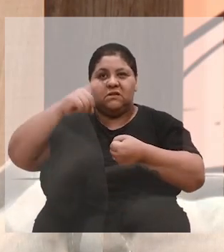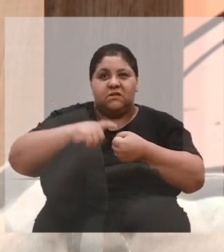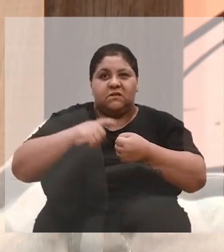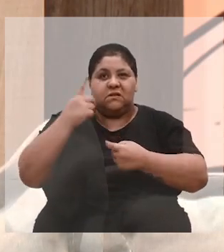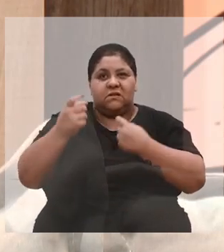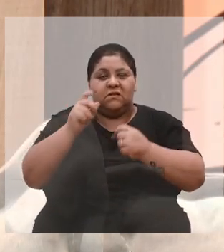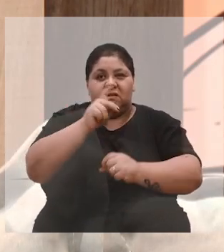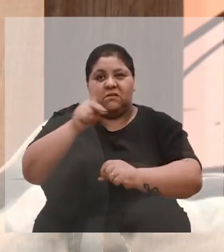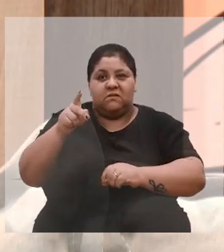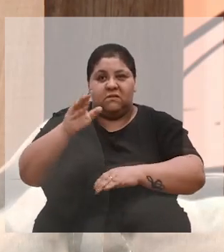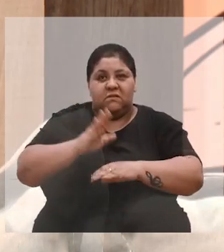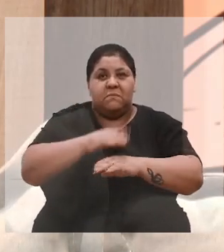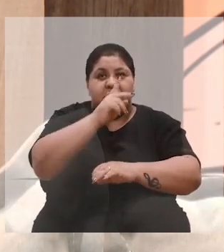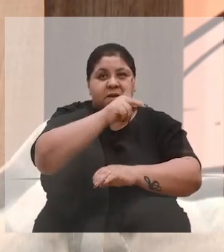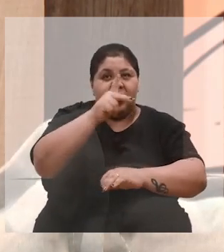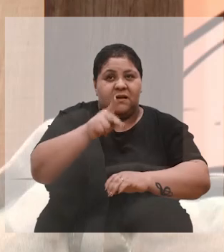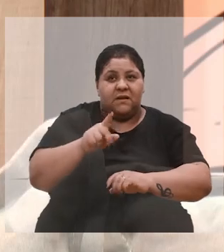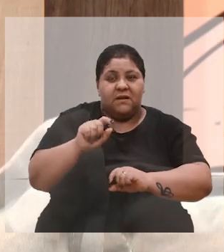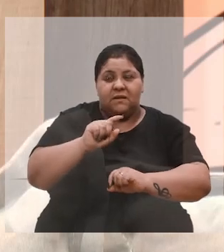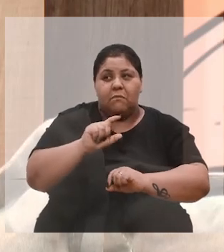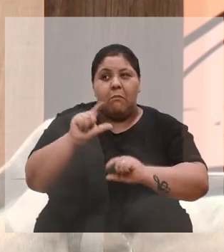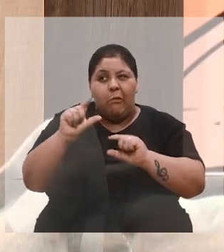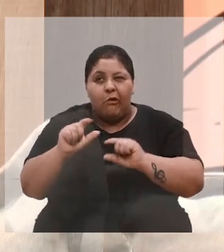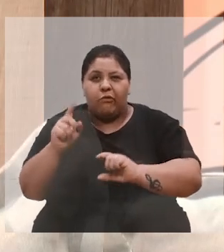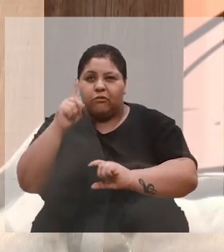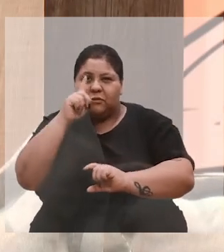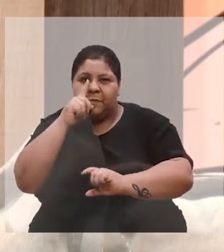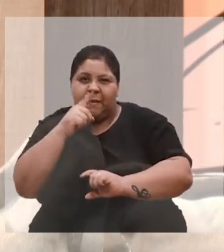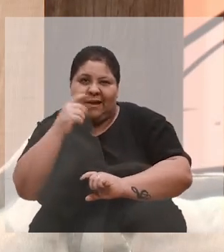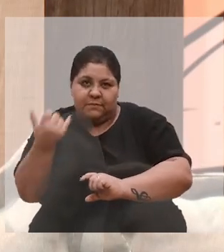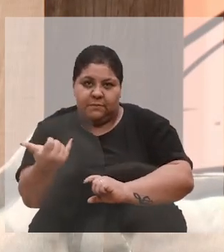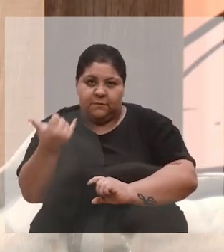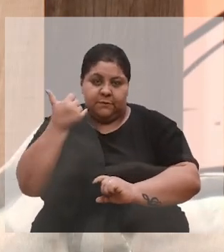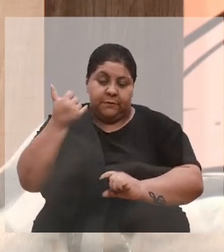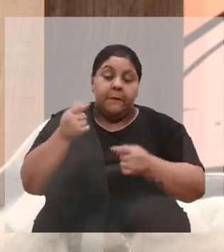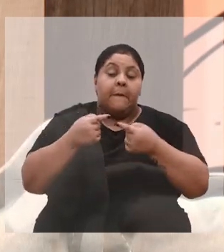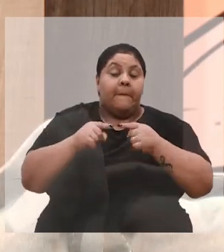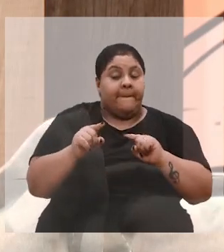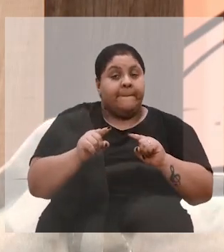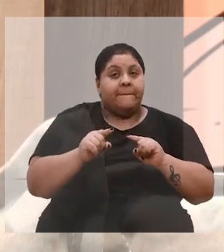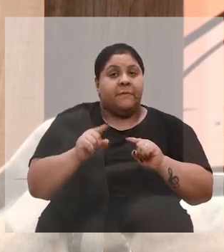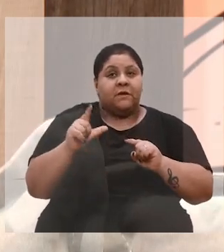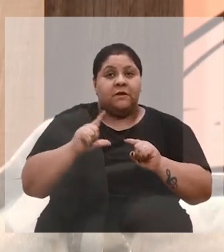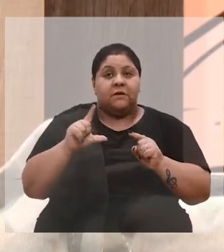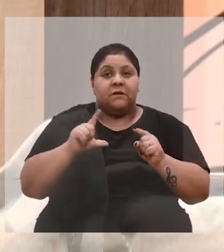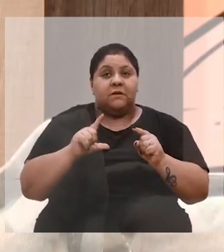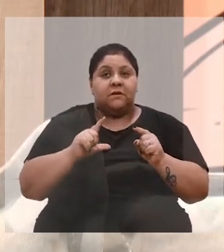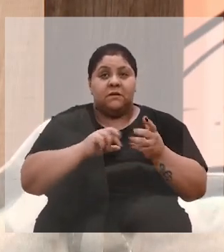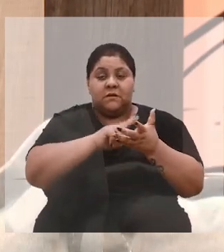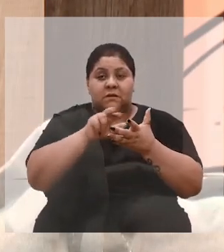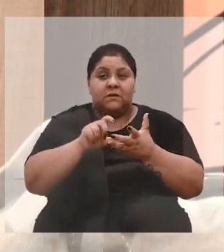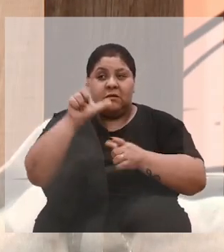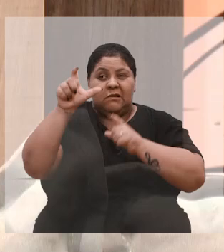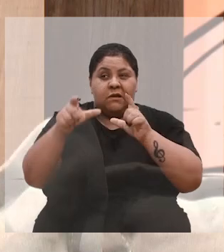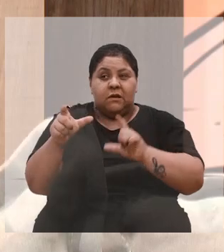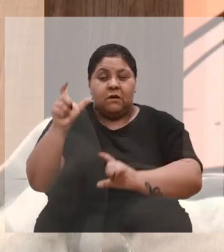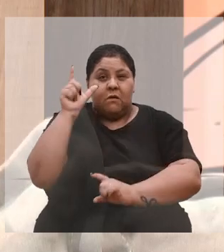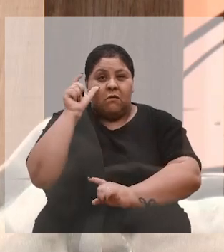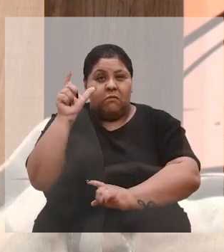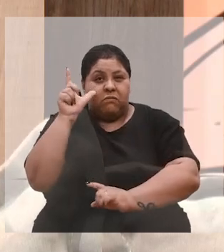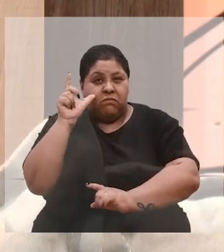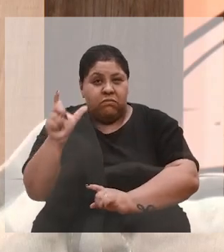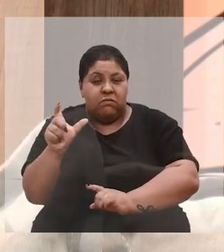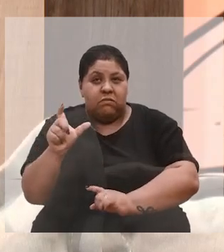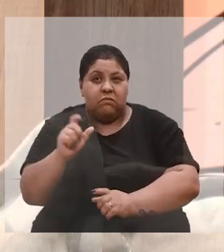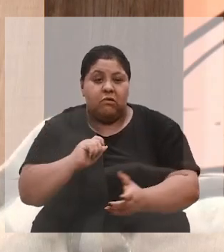de alguns professores, até mais de professores do que de pais, né? Mas tem bastante gente